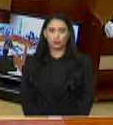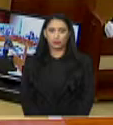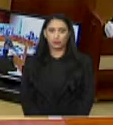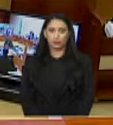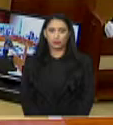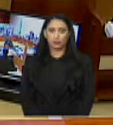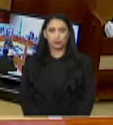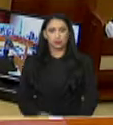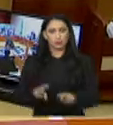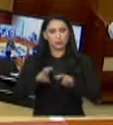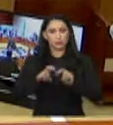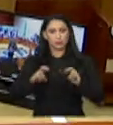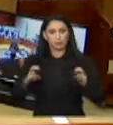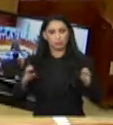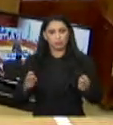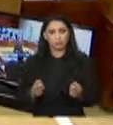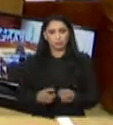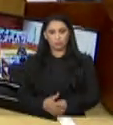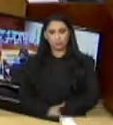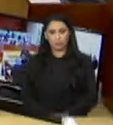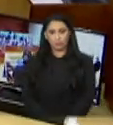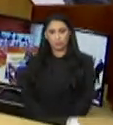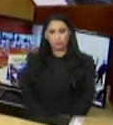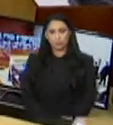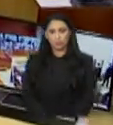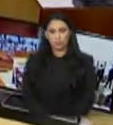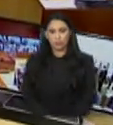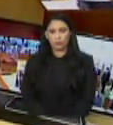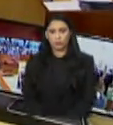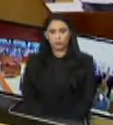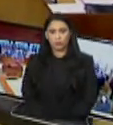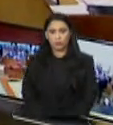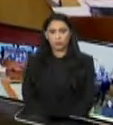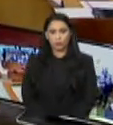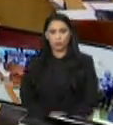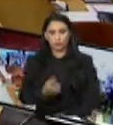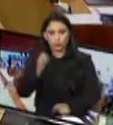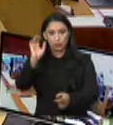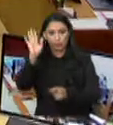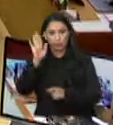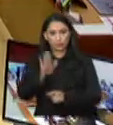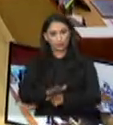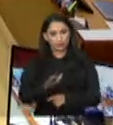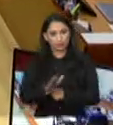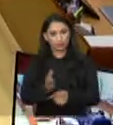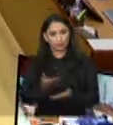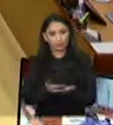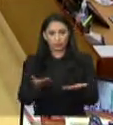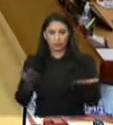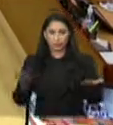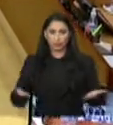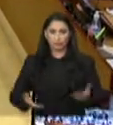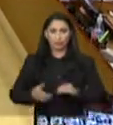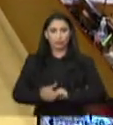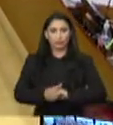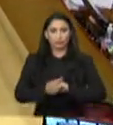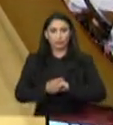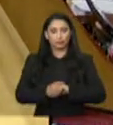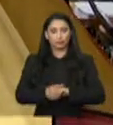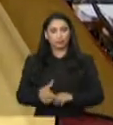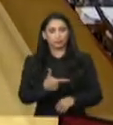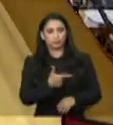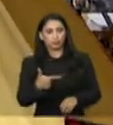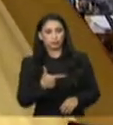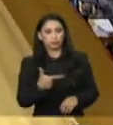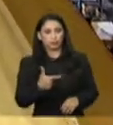E aí é muito boa tarde a todas EA todos soundsystem a